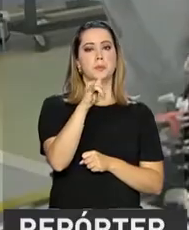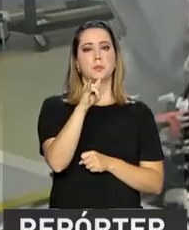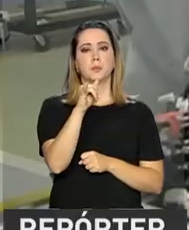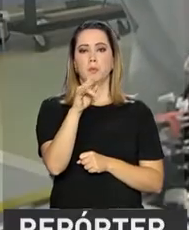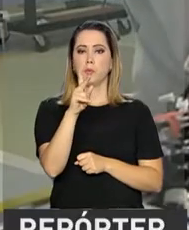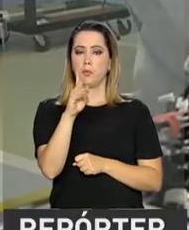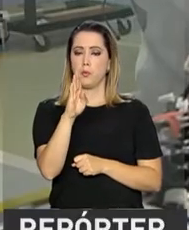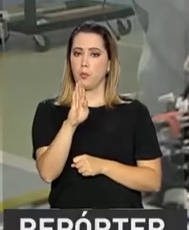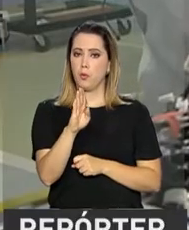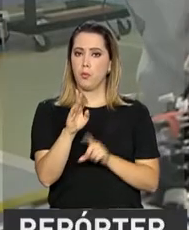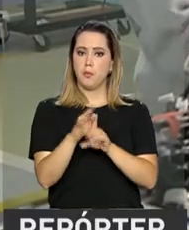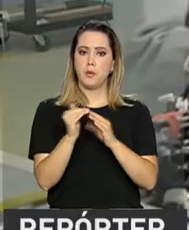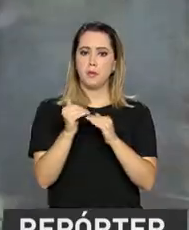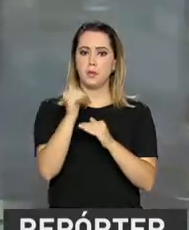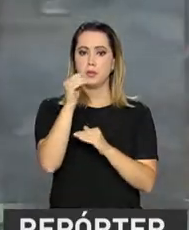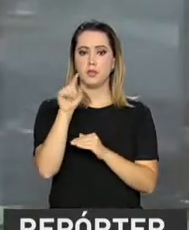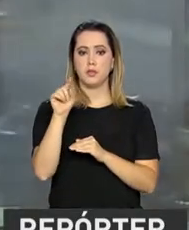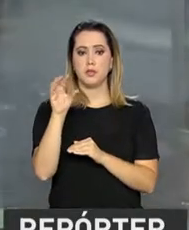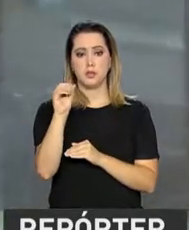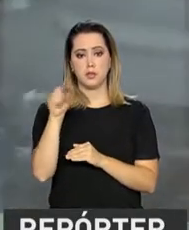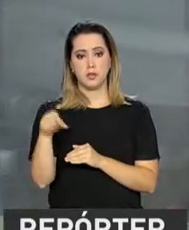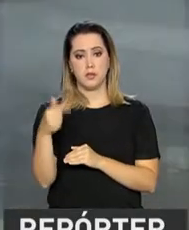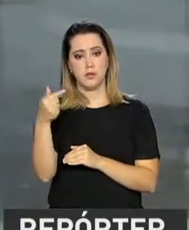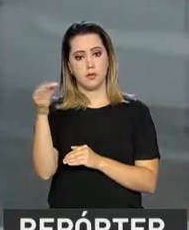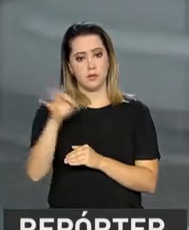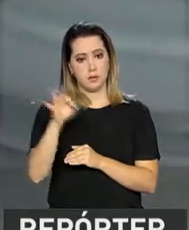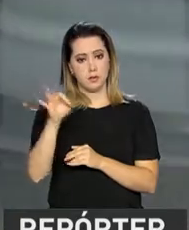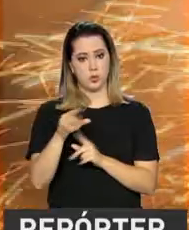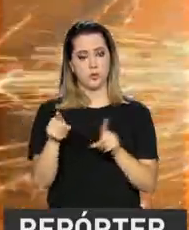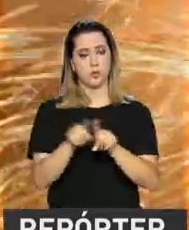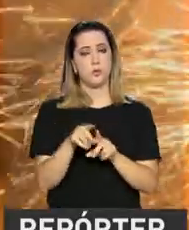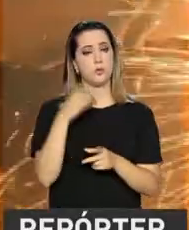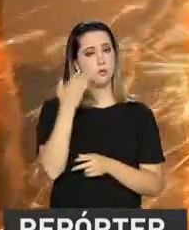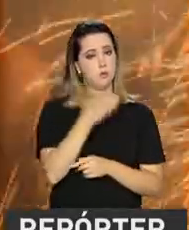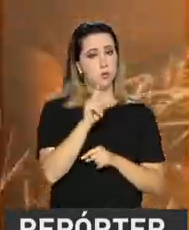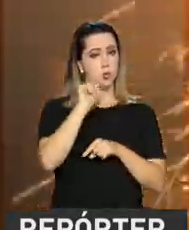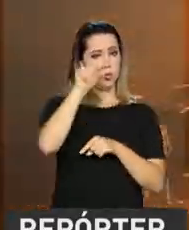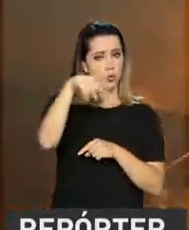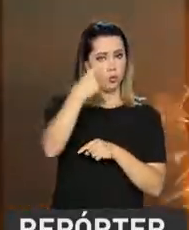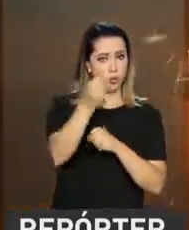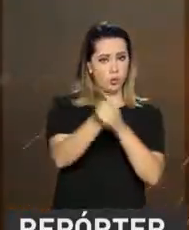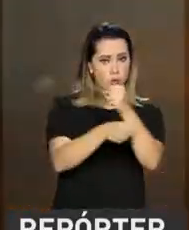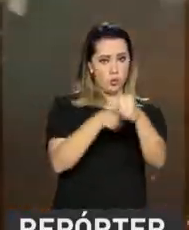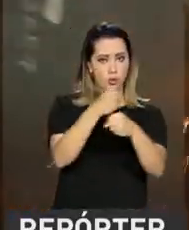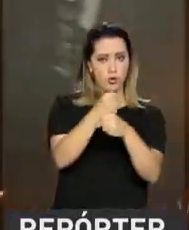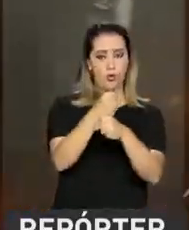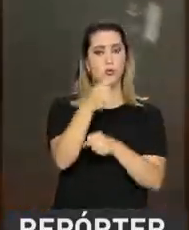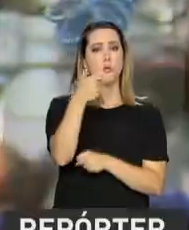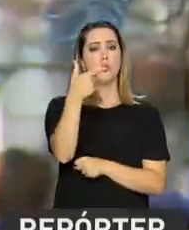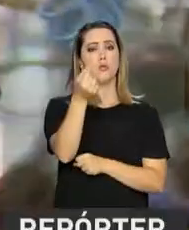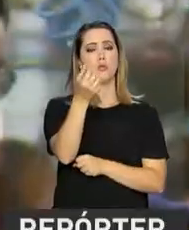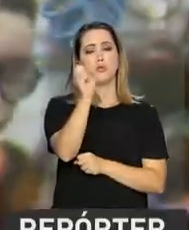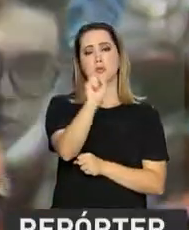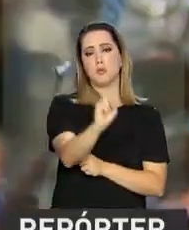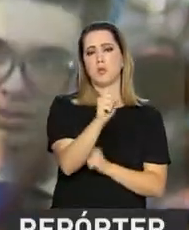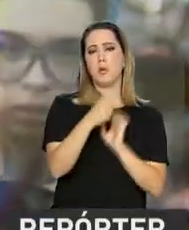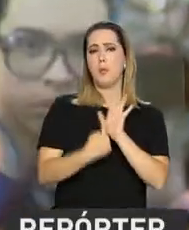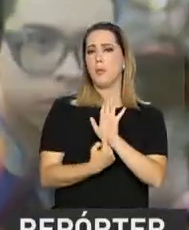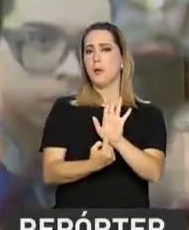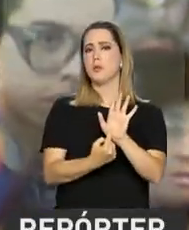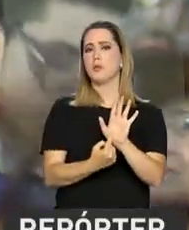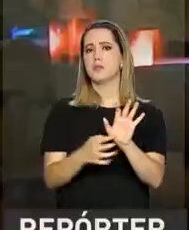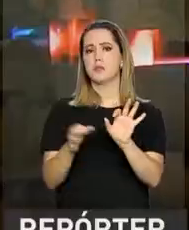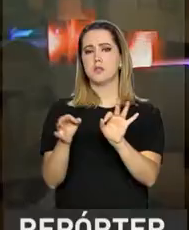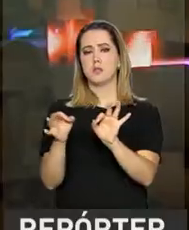0,7 por cento e de 2,6 por cento para 2018 para especialistas sinais de que a recessão